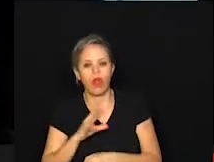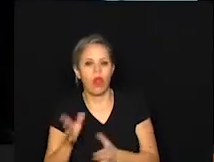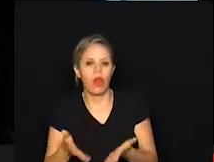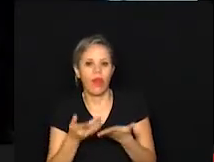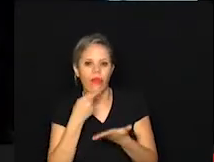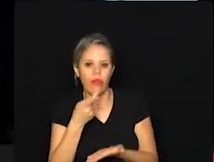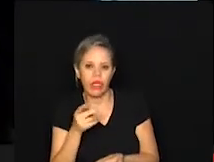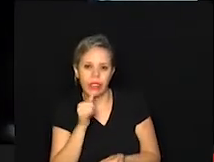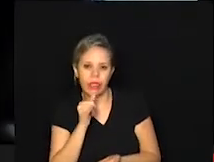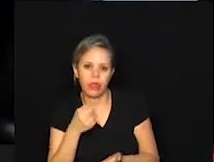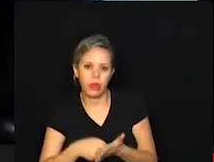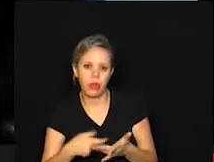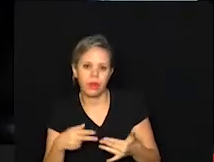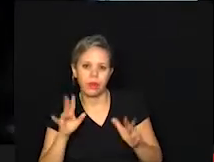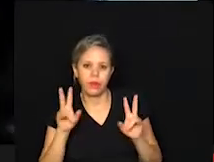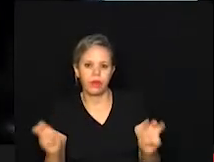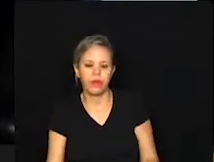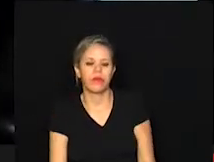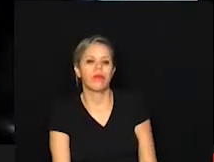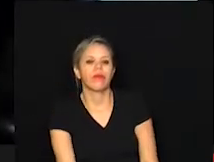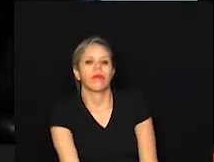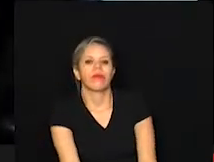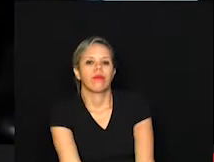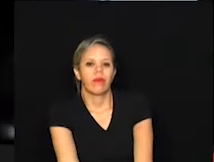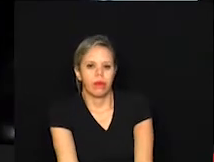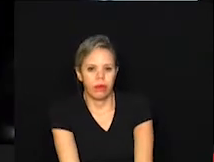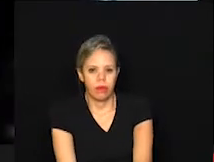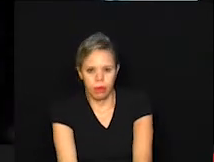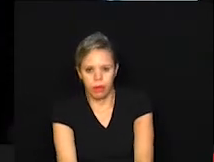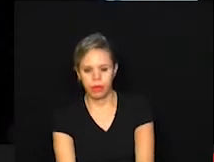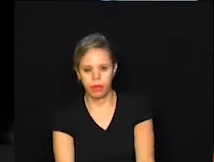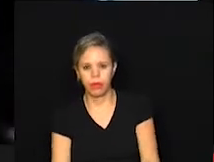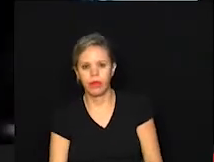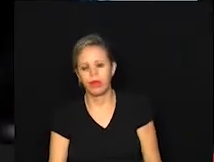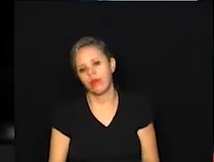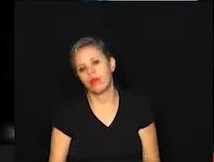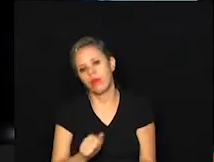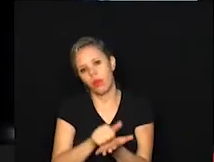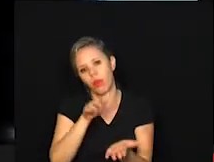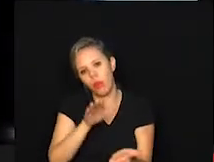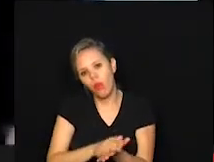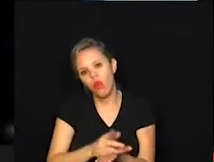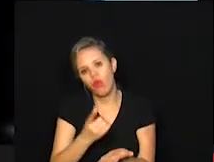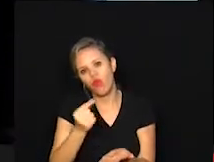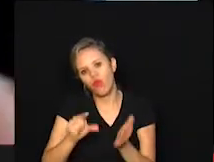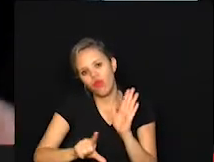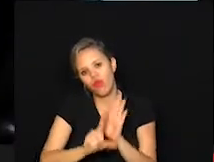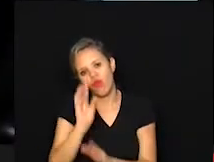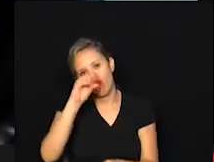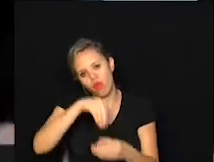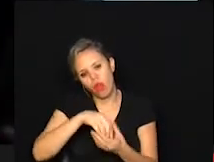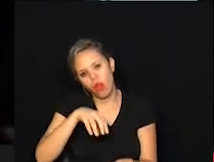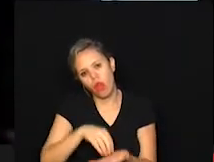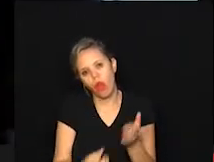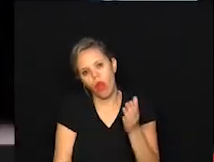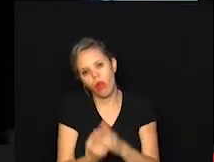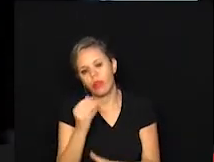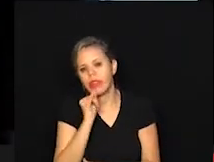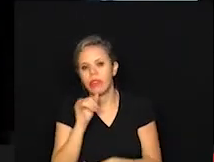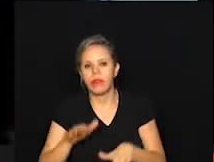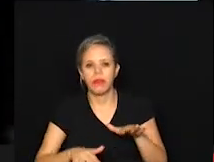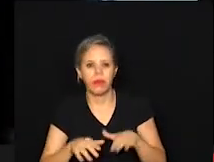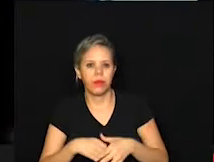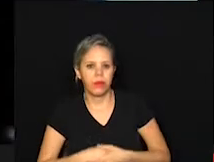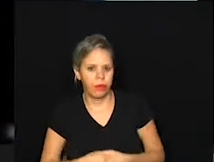salientado bastante a questão de receitas, multas, que acontecem, né? Multas que muitas